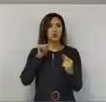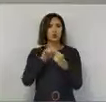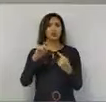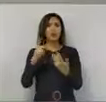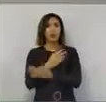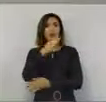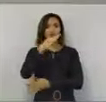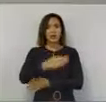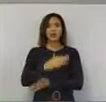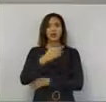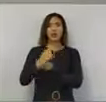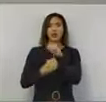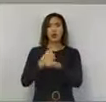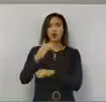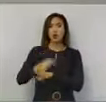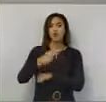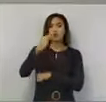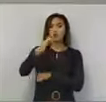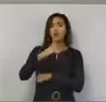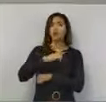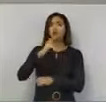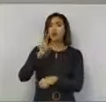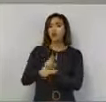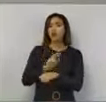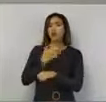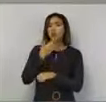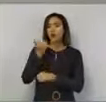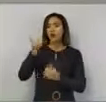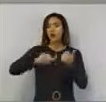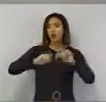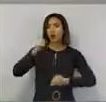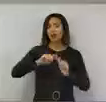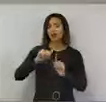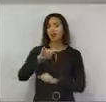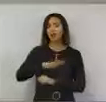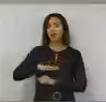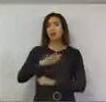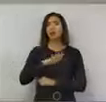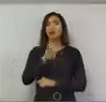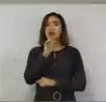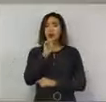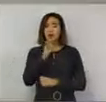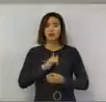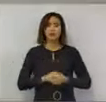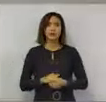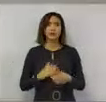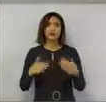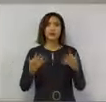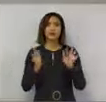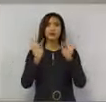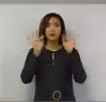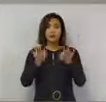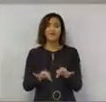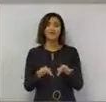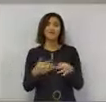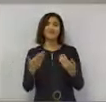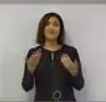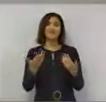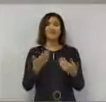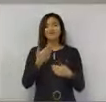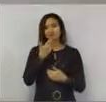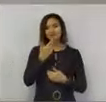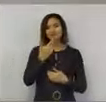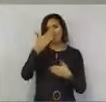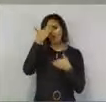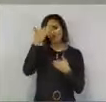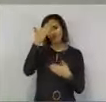tenhamos um cenário muito melhor no tratamento e no saneamento da região metropolitana. Para finalizar, deixo meus agradecimentos à